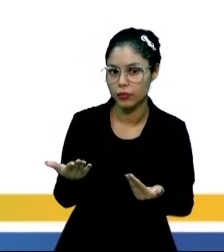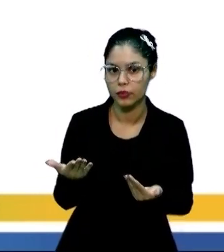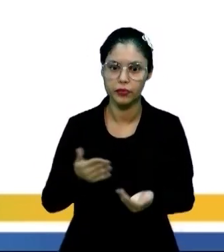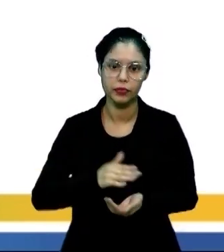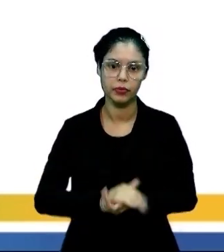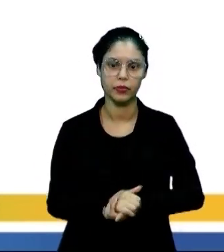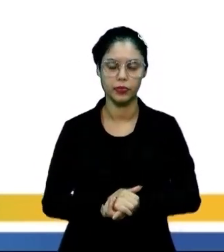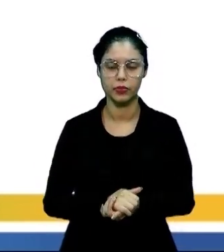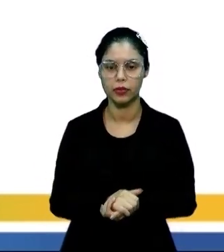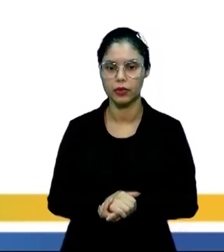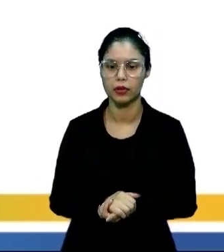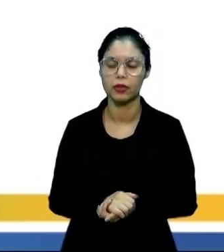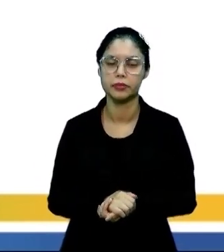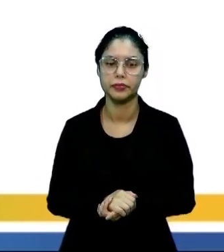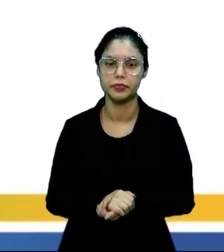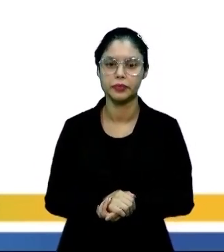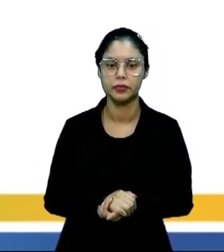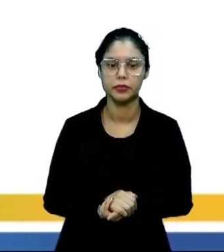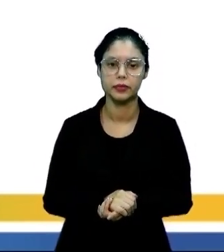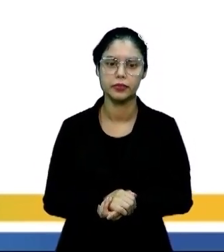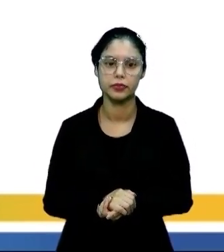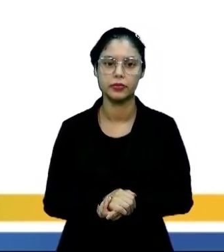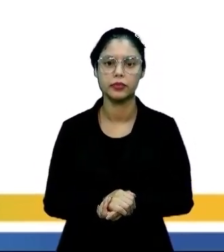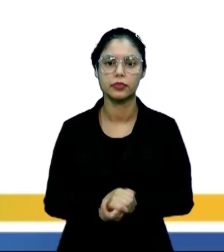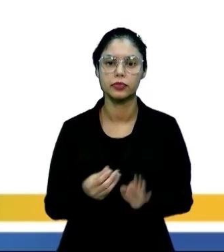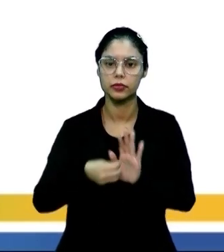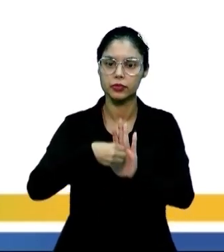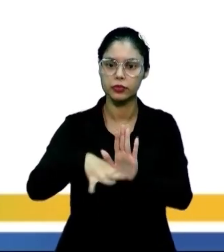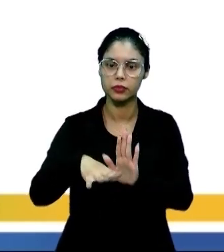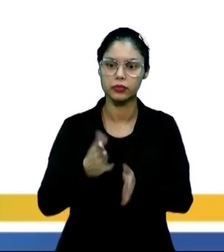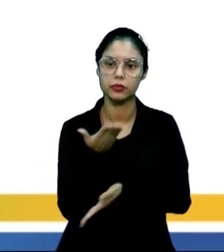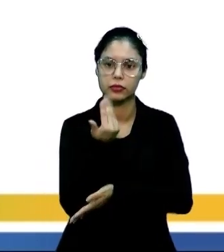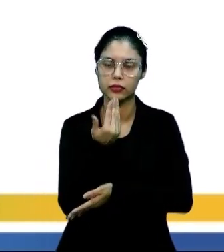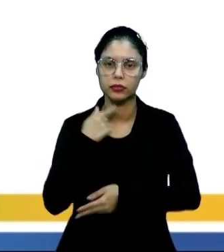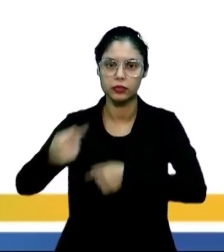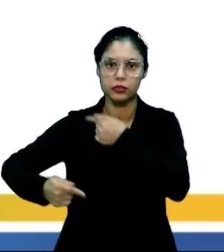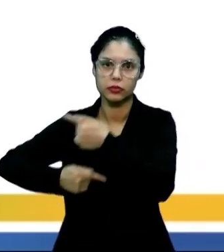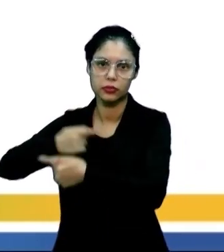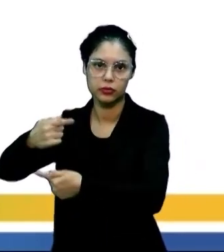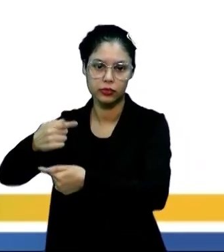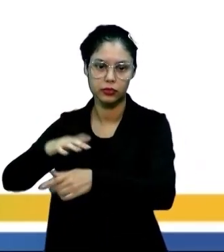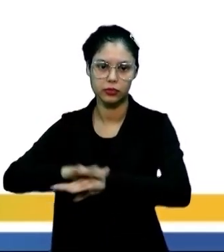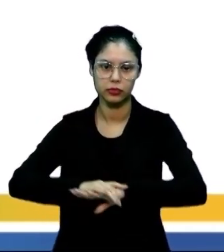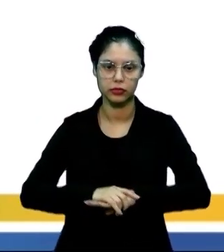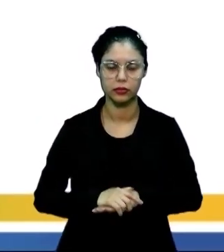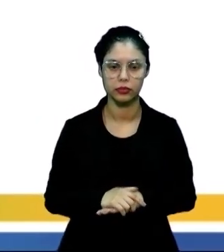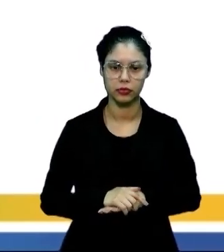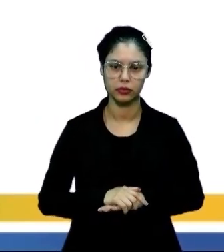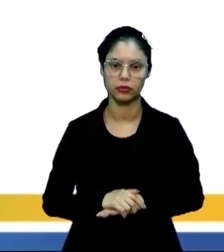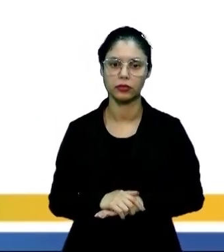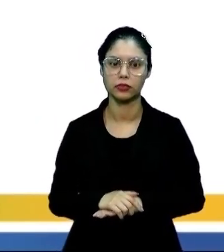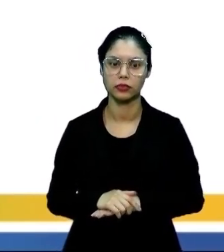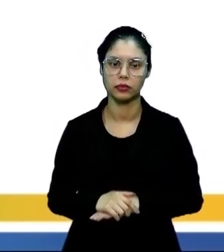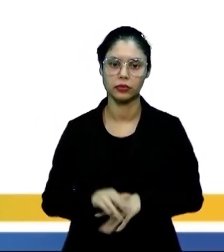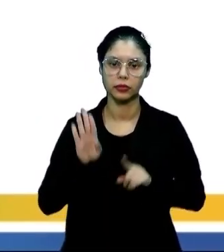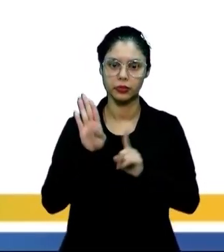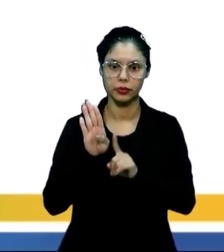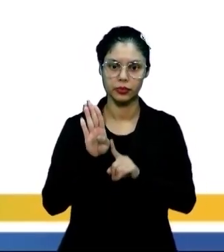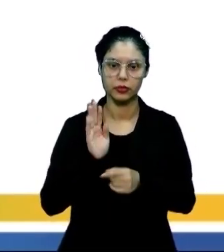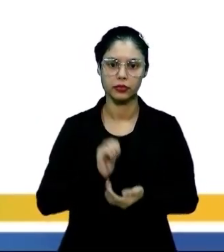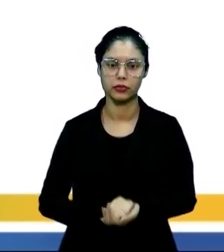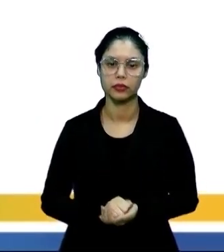na nossa frase, ok? Letra A. Transmissão de hábitos alimentares entre gerações. Letra